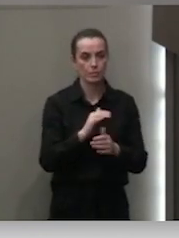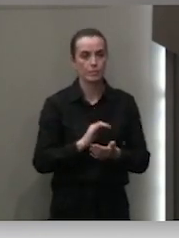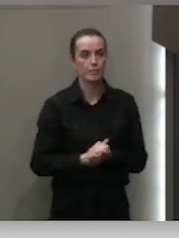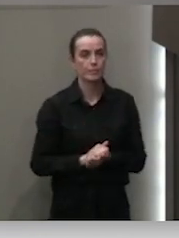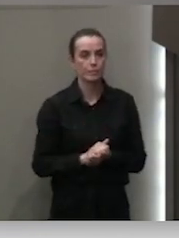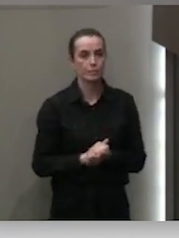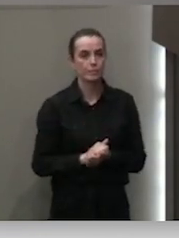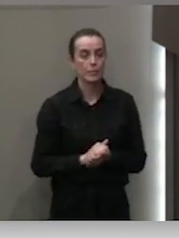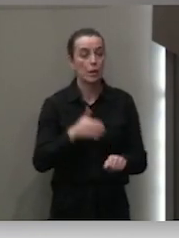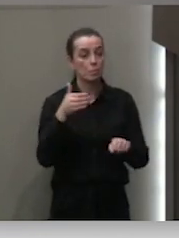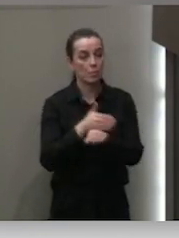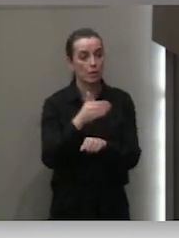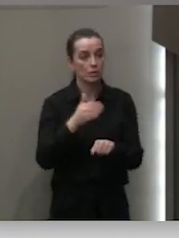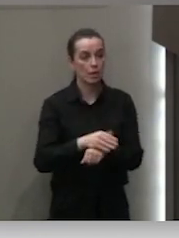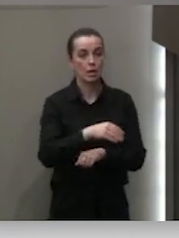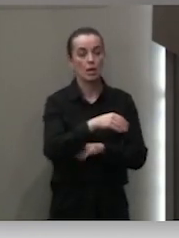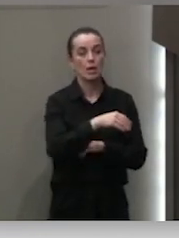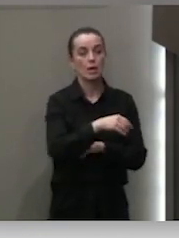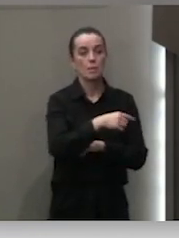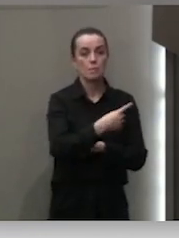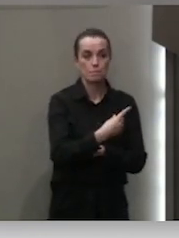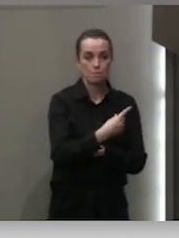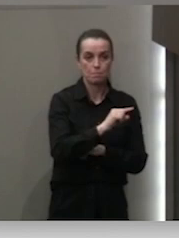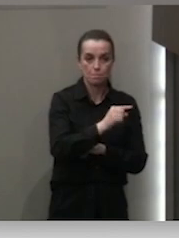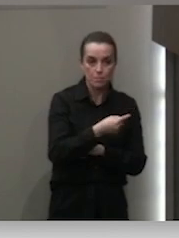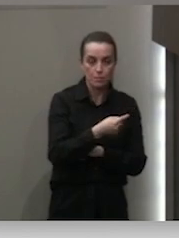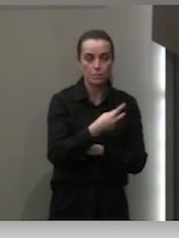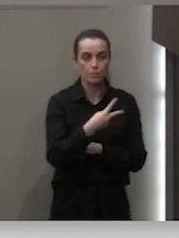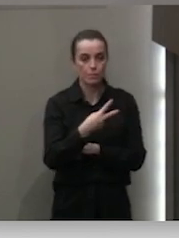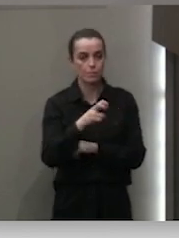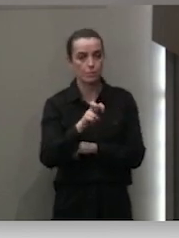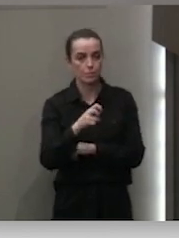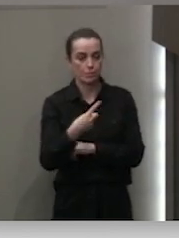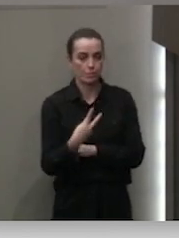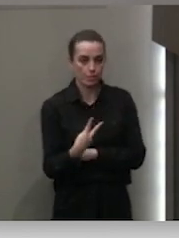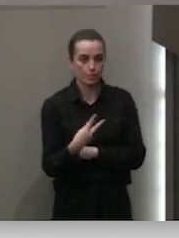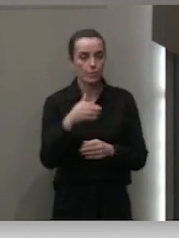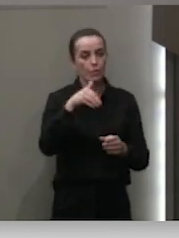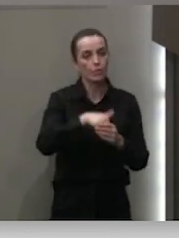de 1252 votações